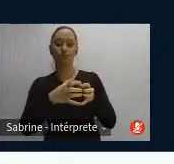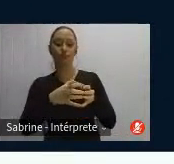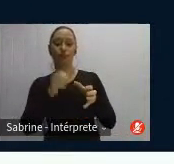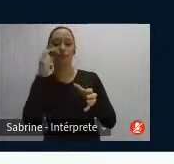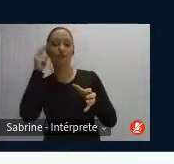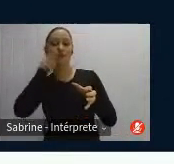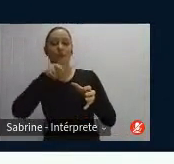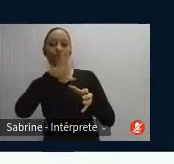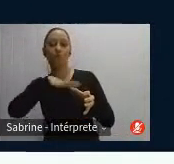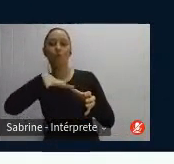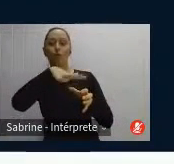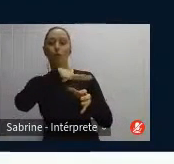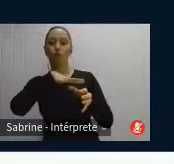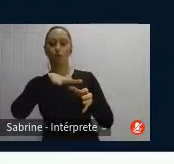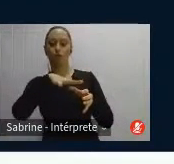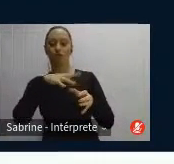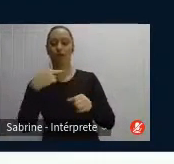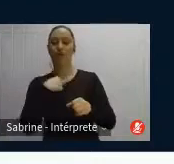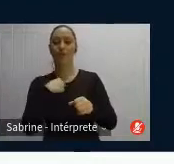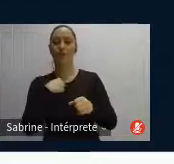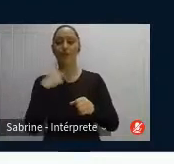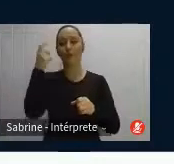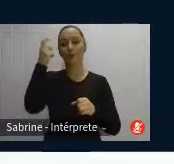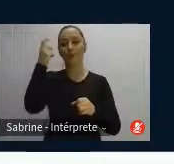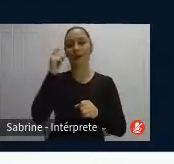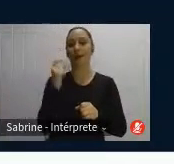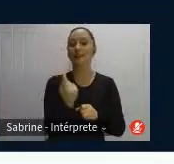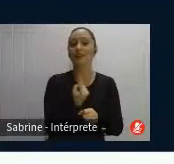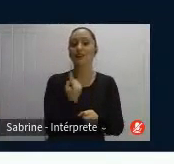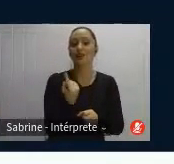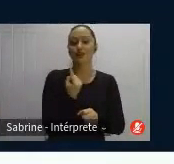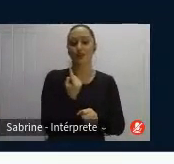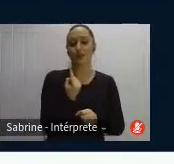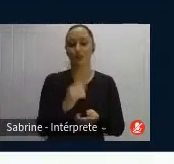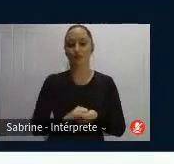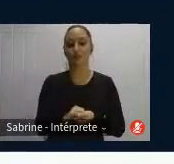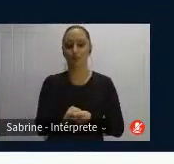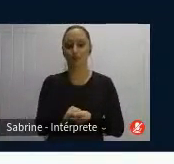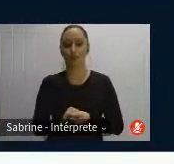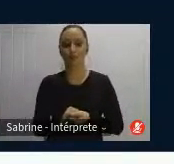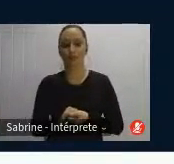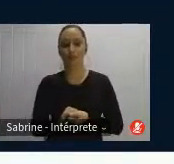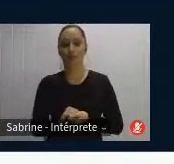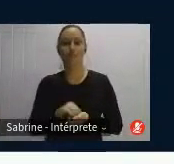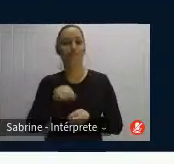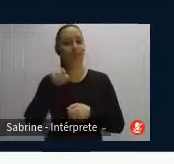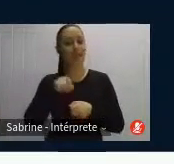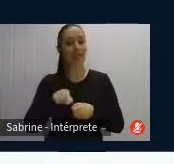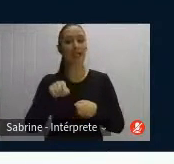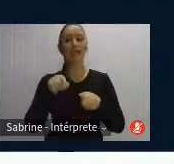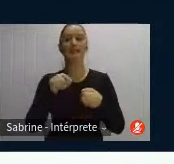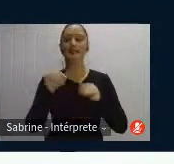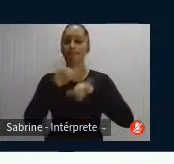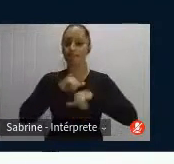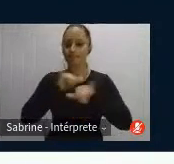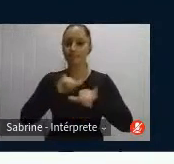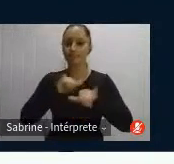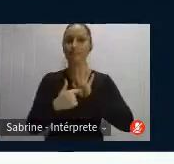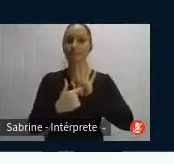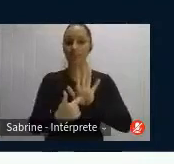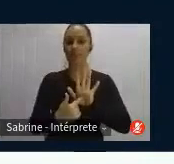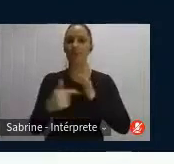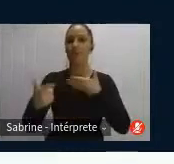E esse mesmo relatório, ele aponta também, né, um importante papel do poder público, da ciência e da